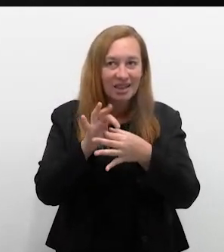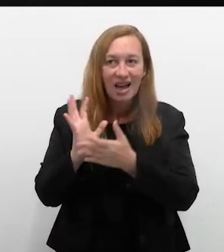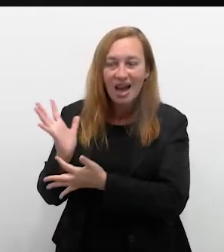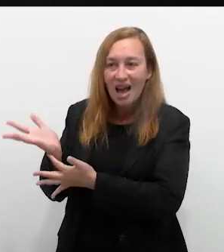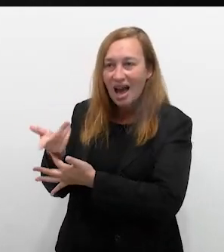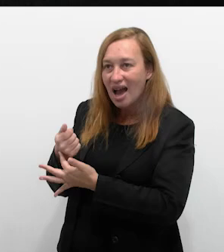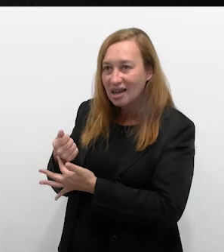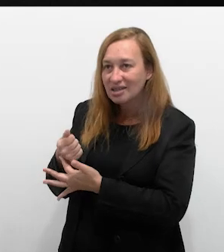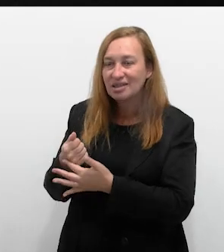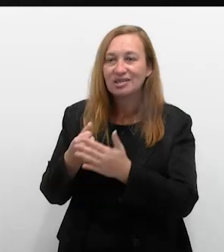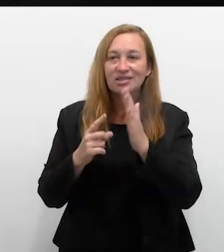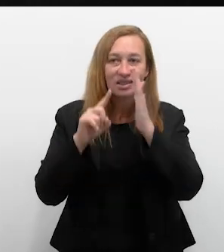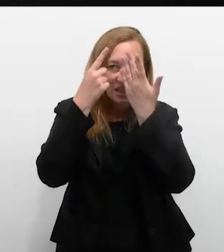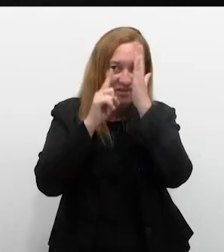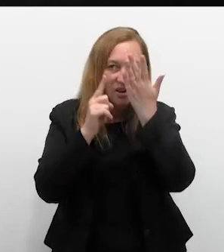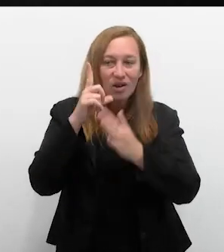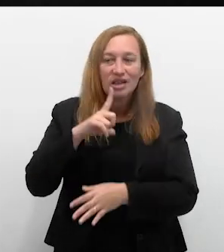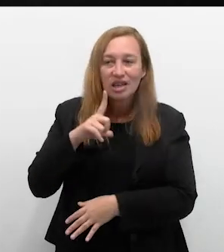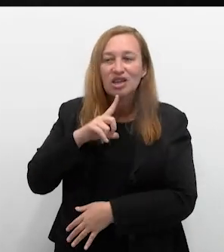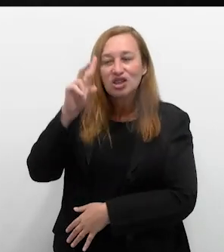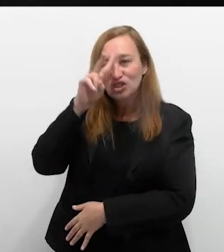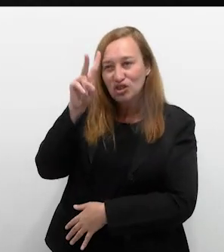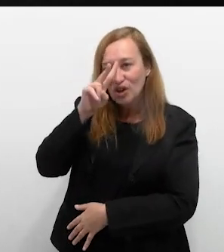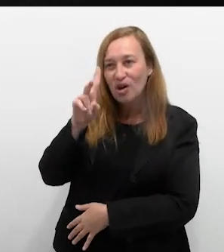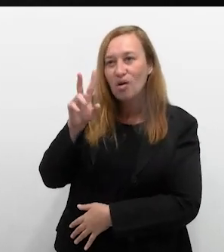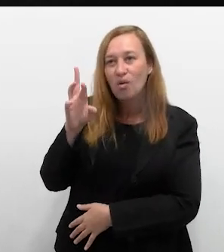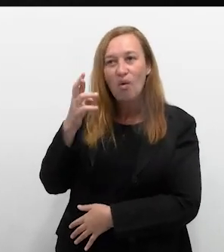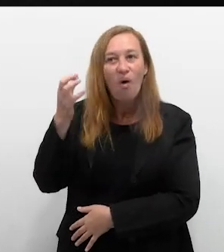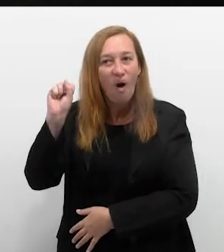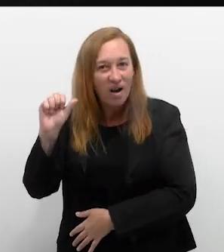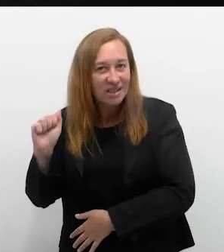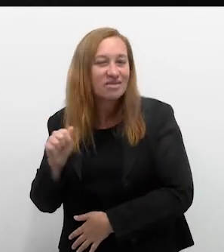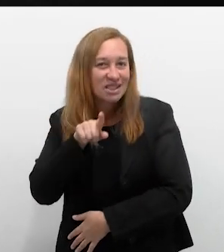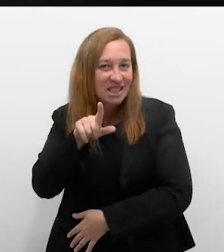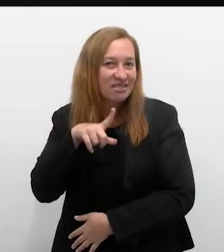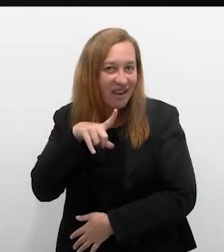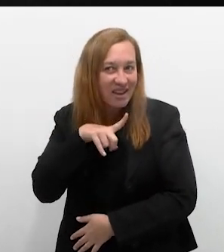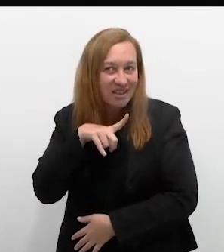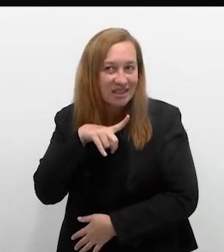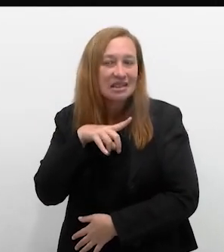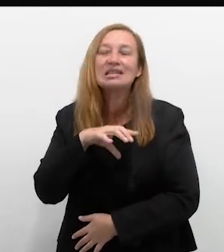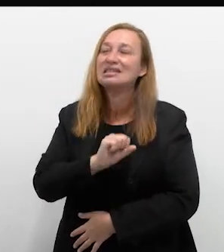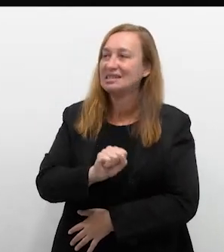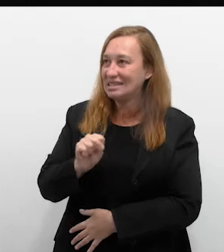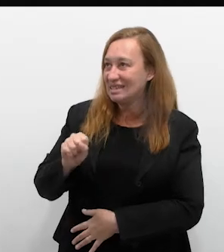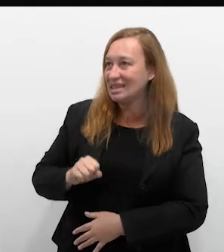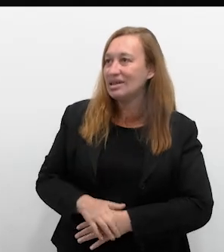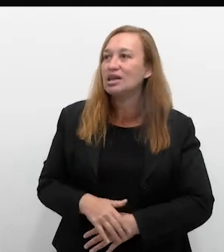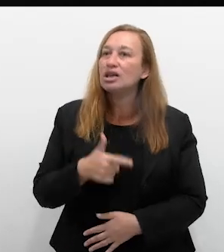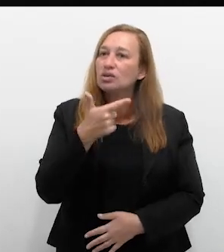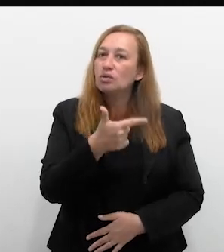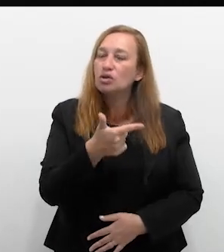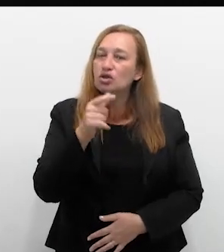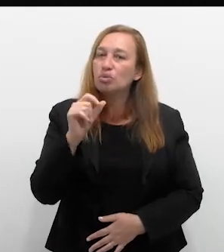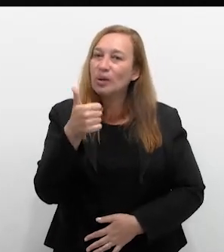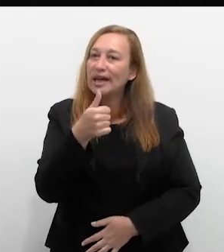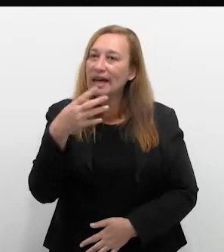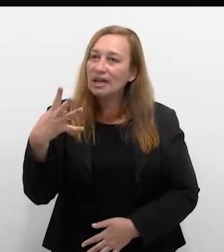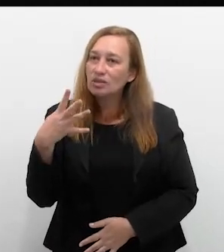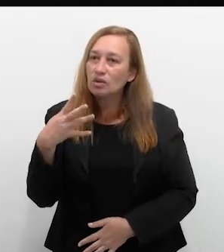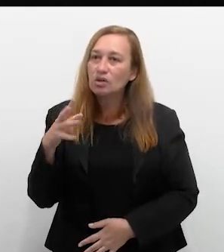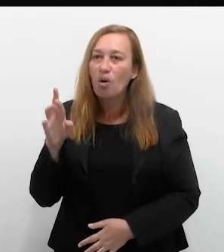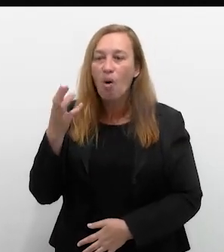ligado diretamente à parte artística do carnaval, tem uma história com Rosa Magalhães. Você tem uma história com Rosa Magalhães? Tenho sim.